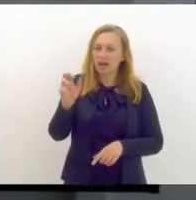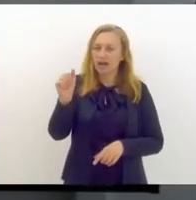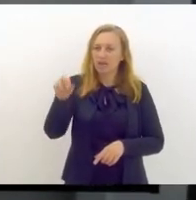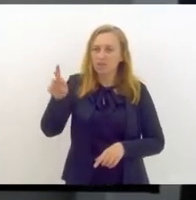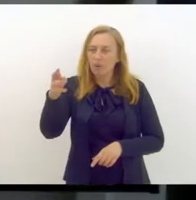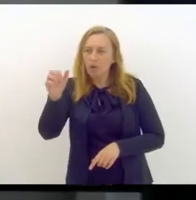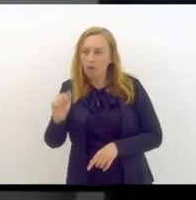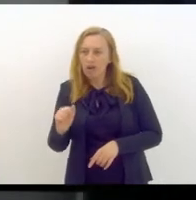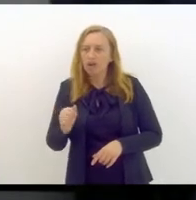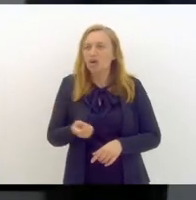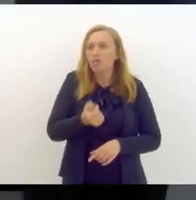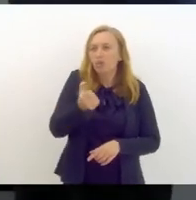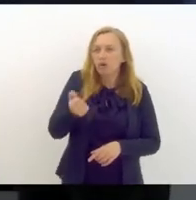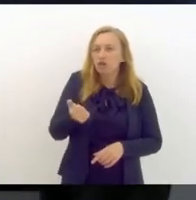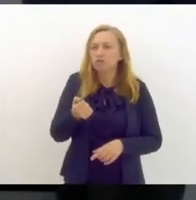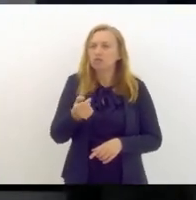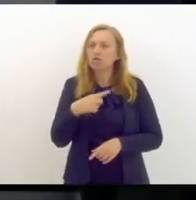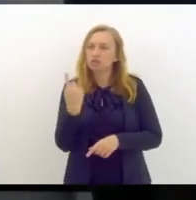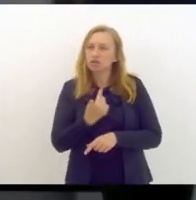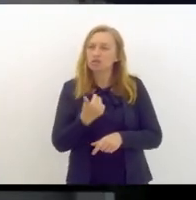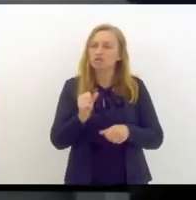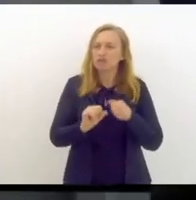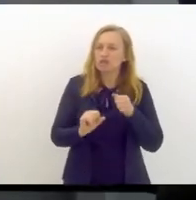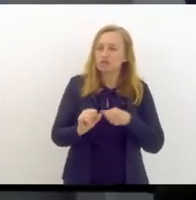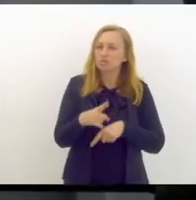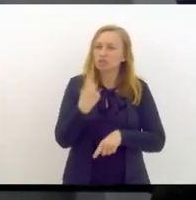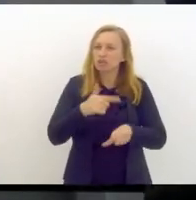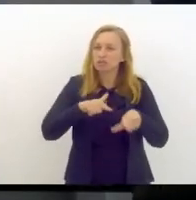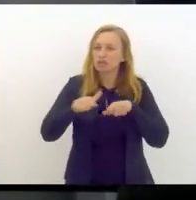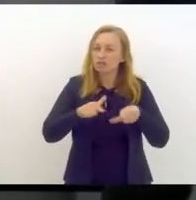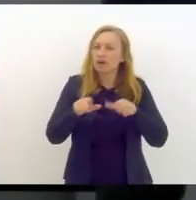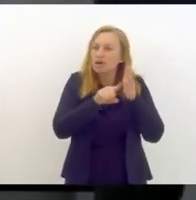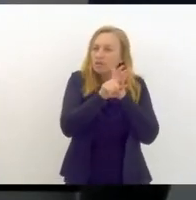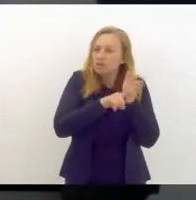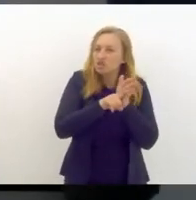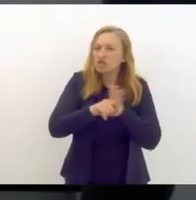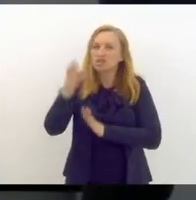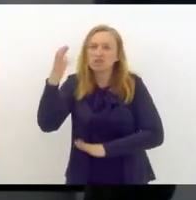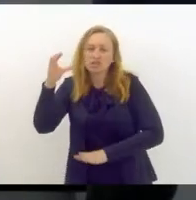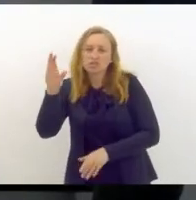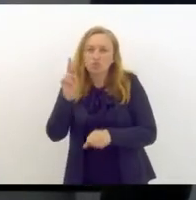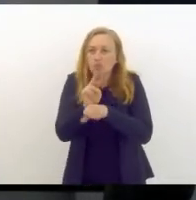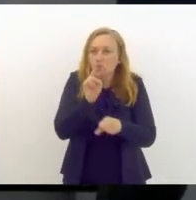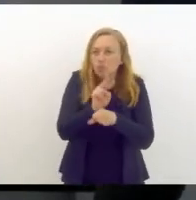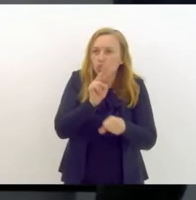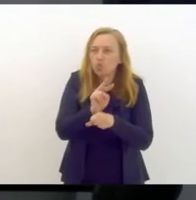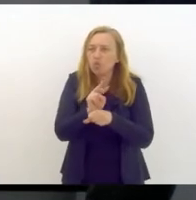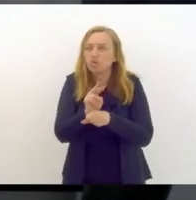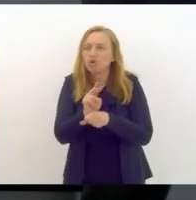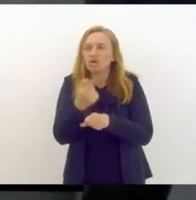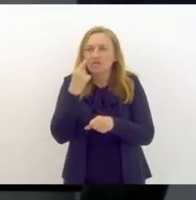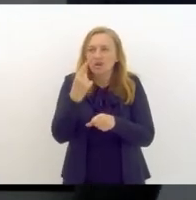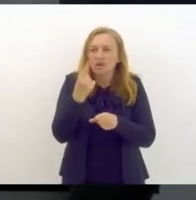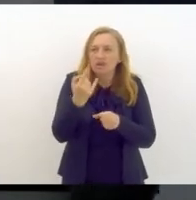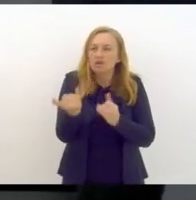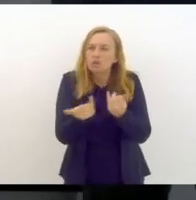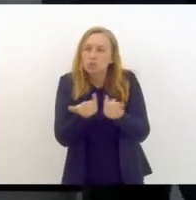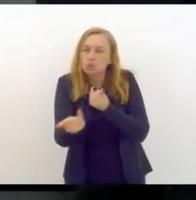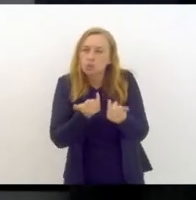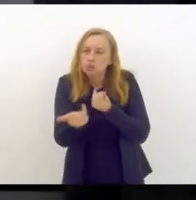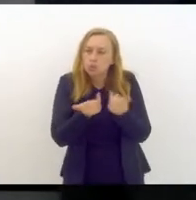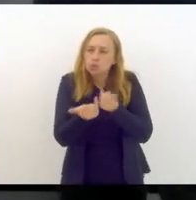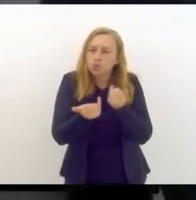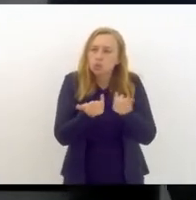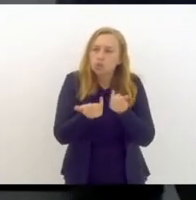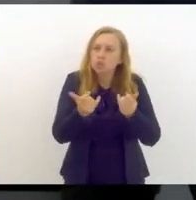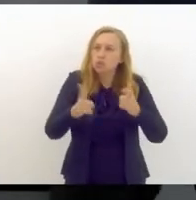Isso aí é um pouquinho do que a gente faz, o que o refúgio contribui com pesquisa científica, com monitoramento, com coleta de dados da bacia e do Rio Paraíba